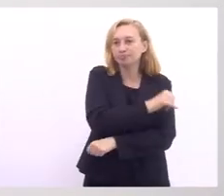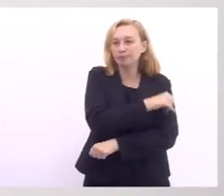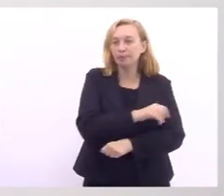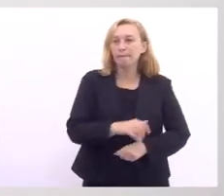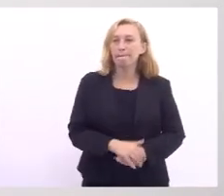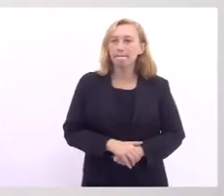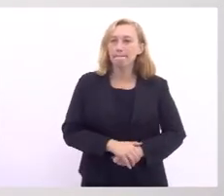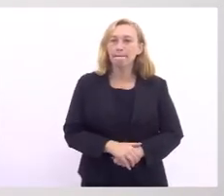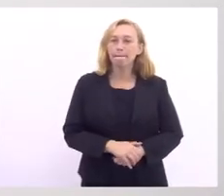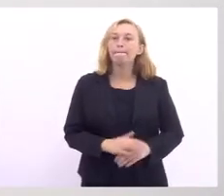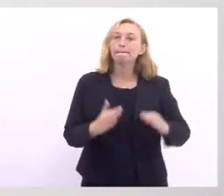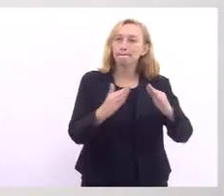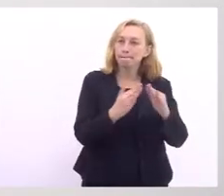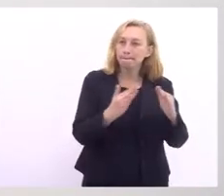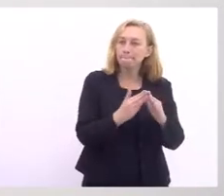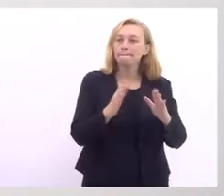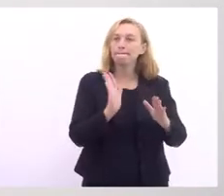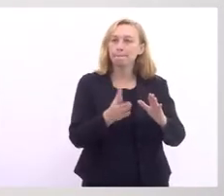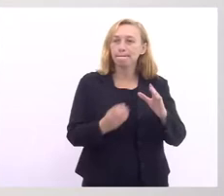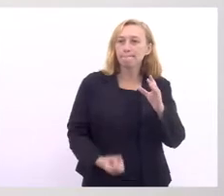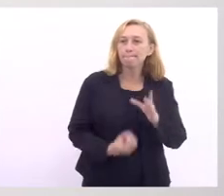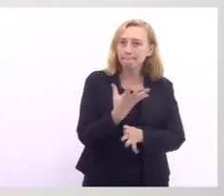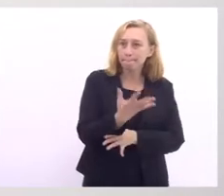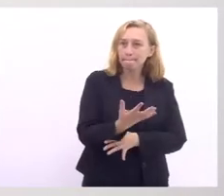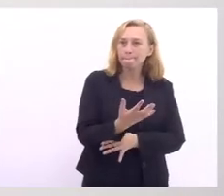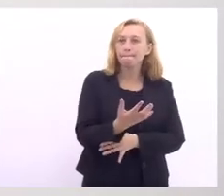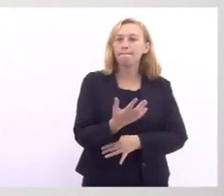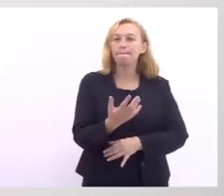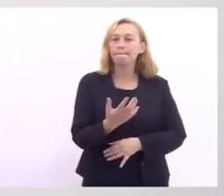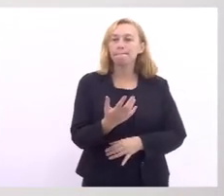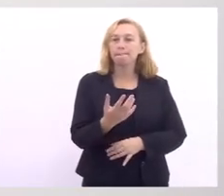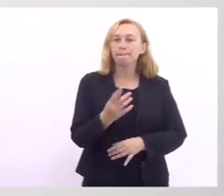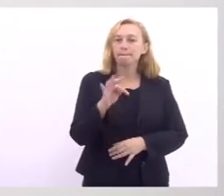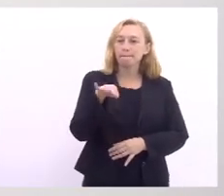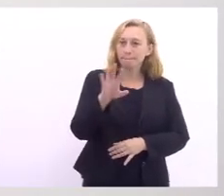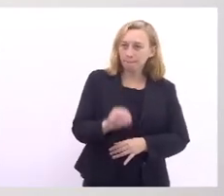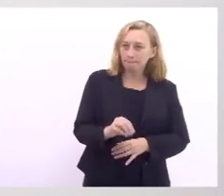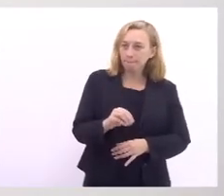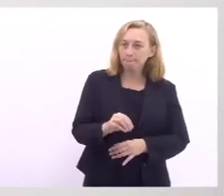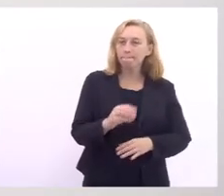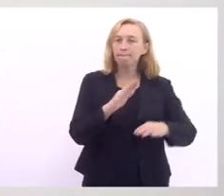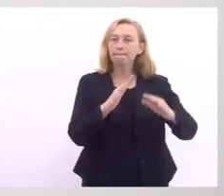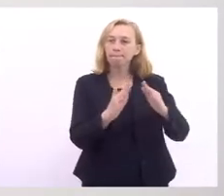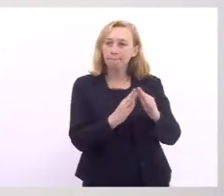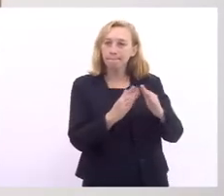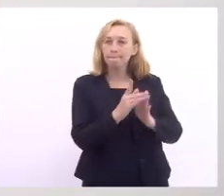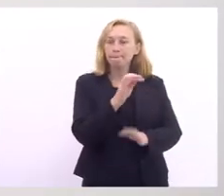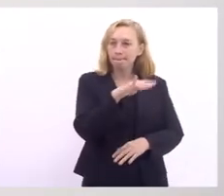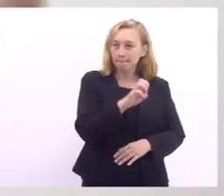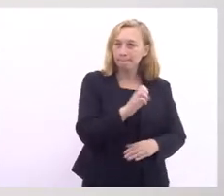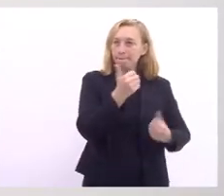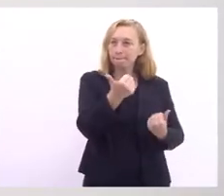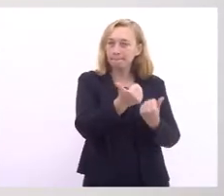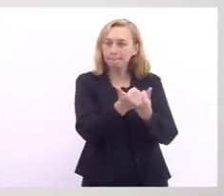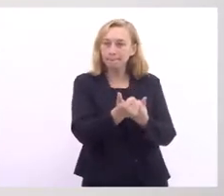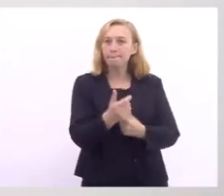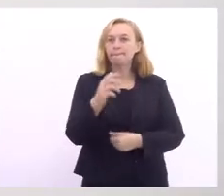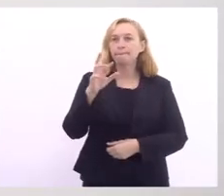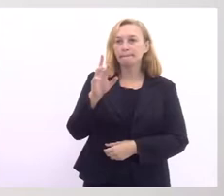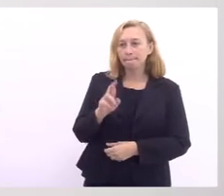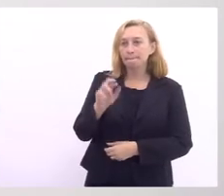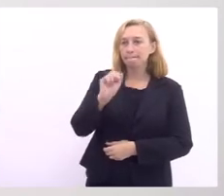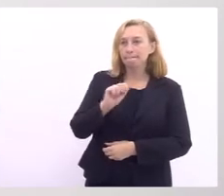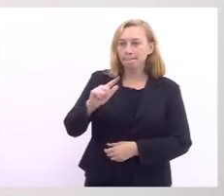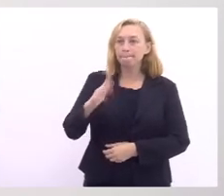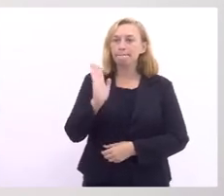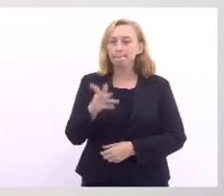a gente é isso assim na casa a gente já tem construído a gente a para a construção de um fundo casa Fluminense que tem apoiado estudo que Rafa Tron e